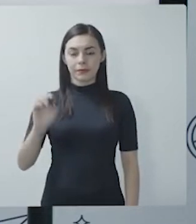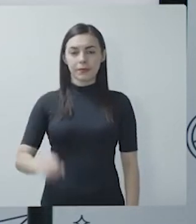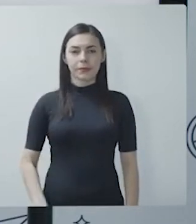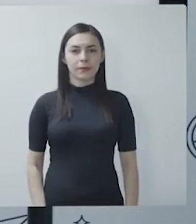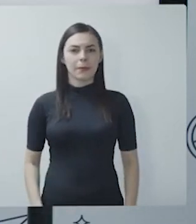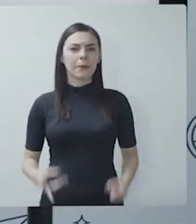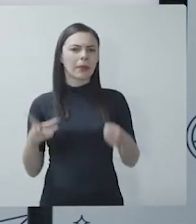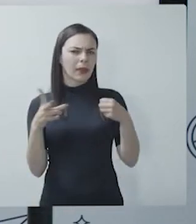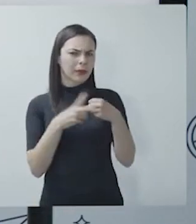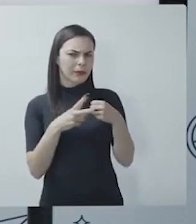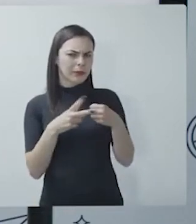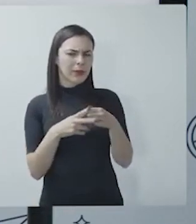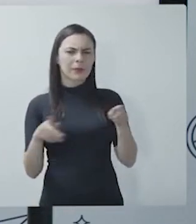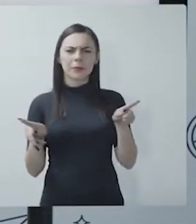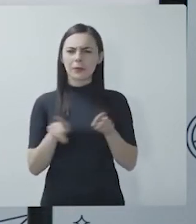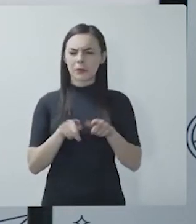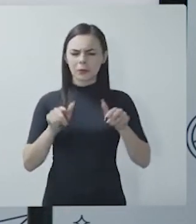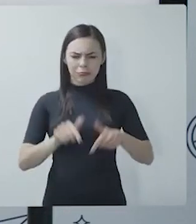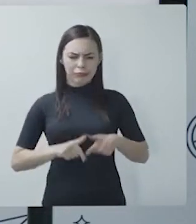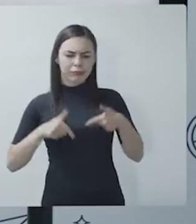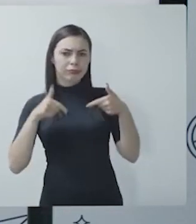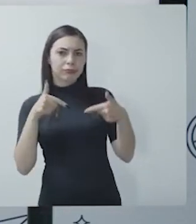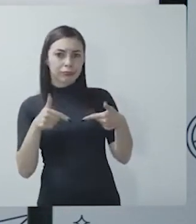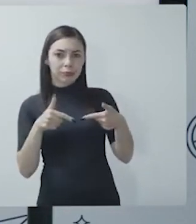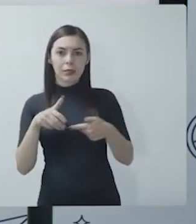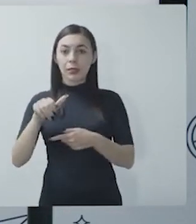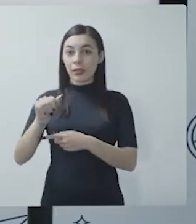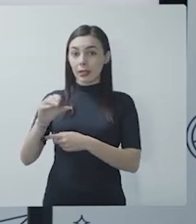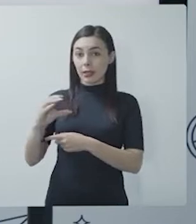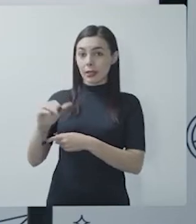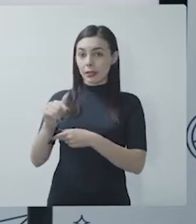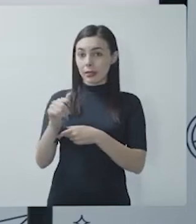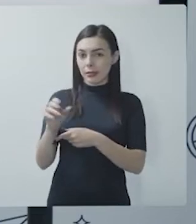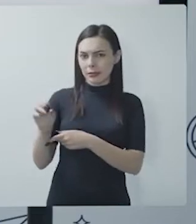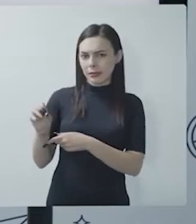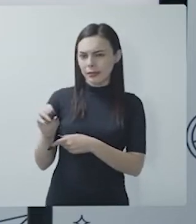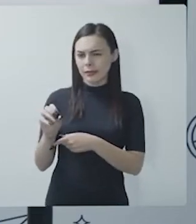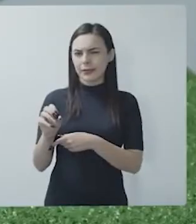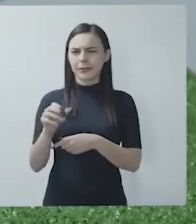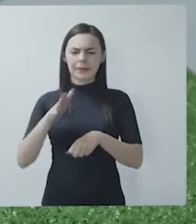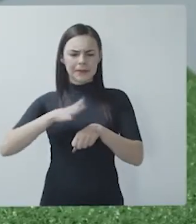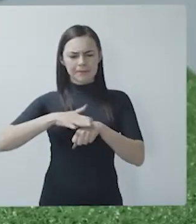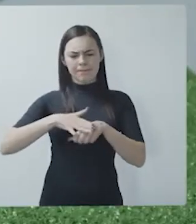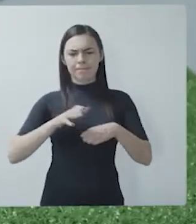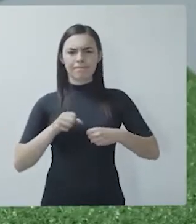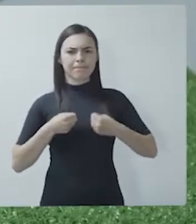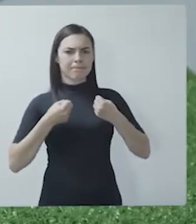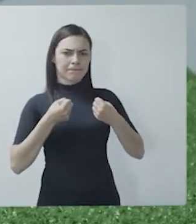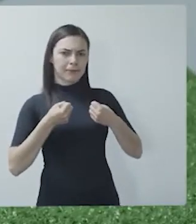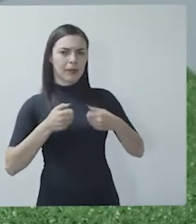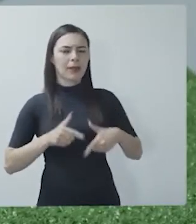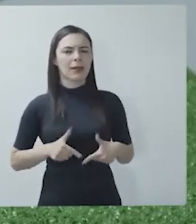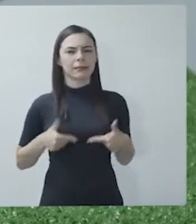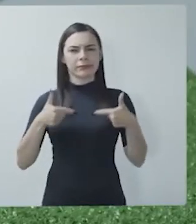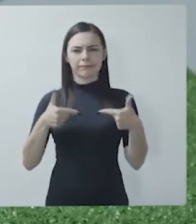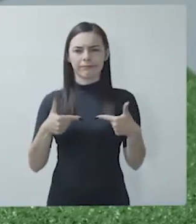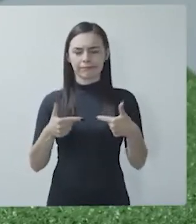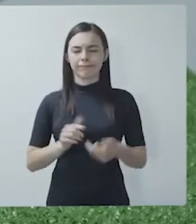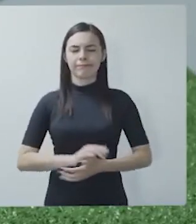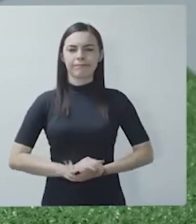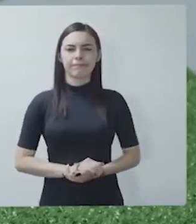É um verbo do o modo de a gente agir, é uma ação. Nós fazemos alguma, vamos agir, ação.